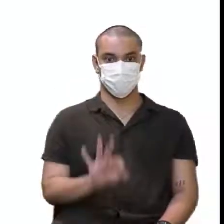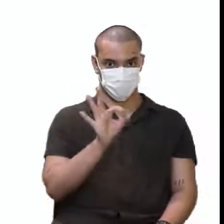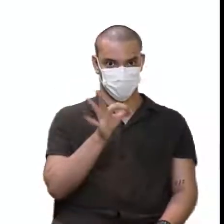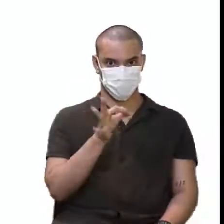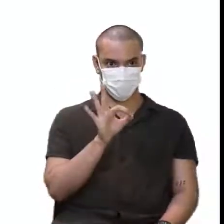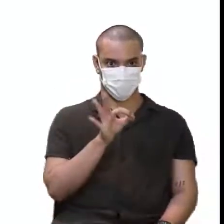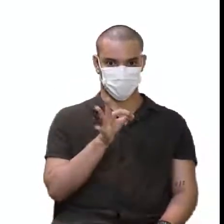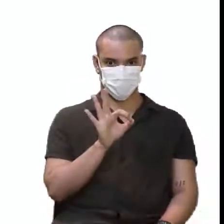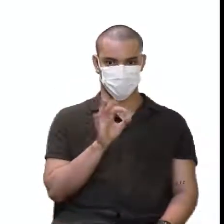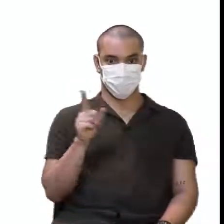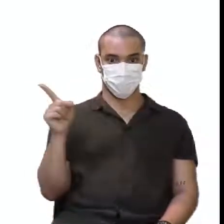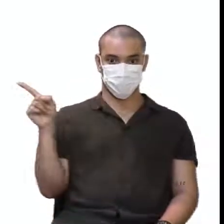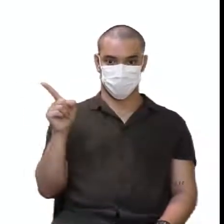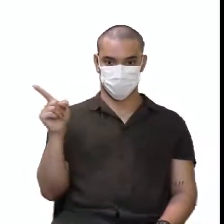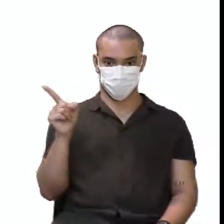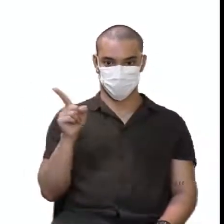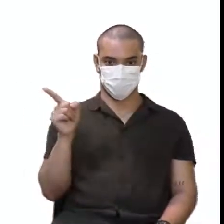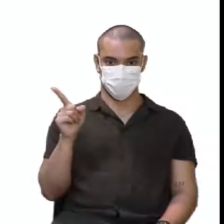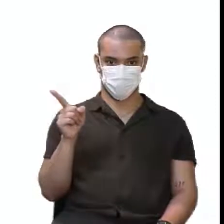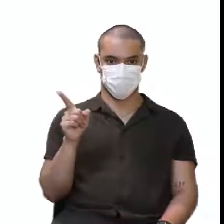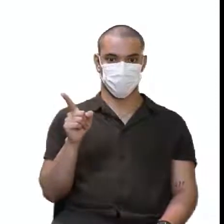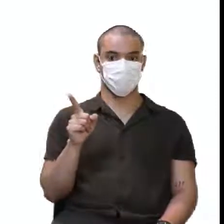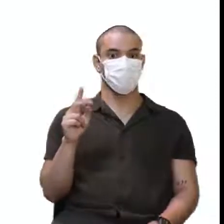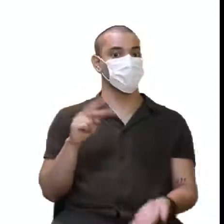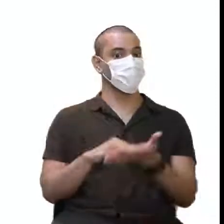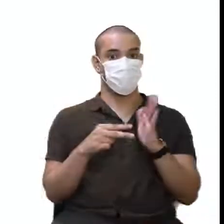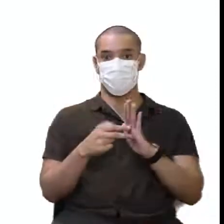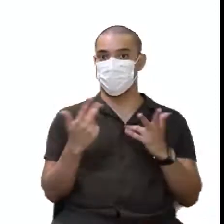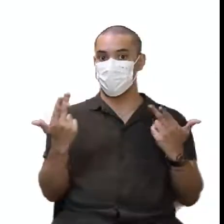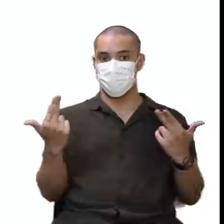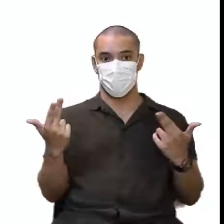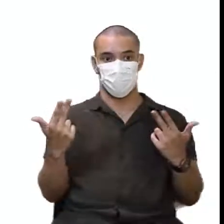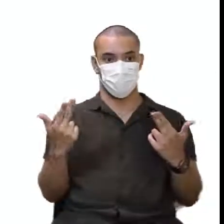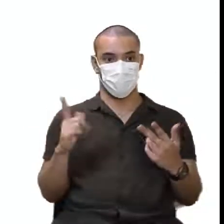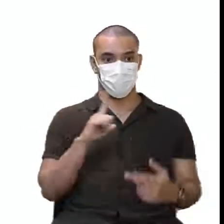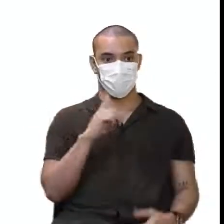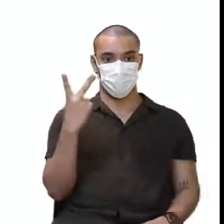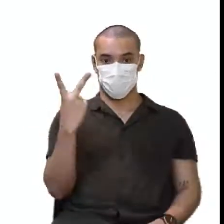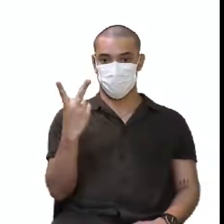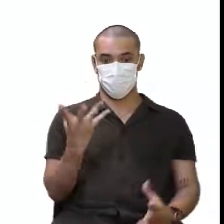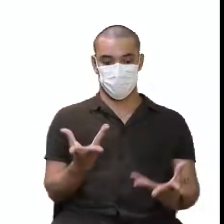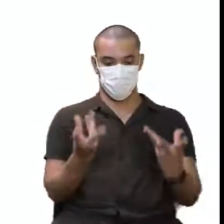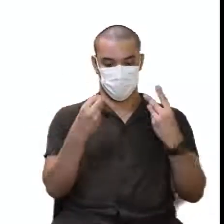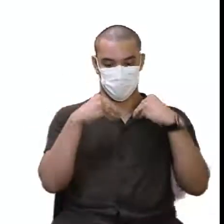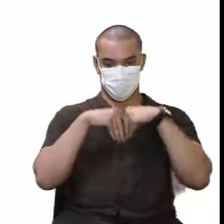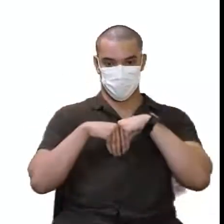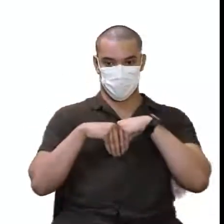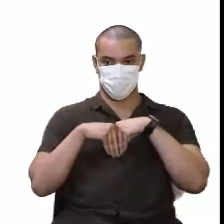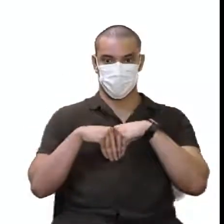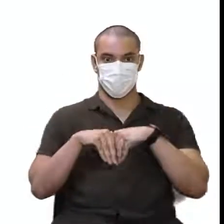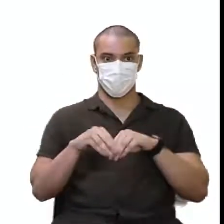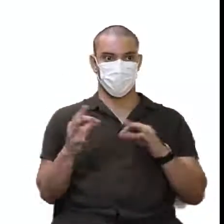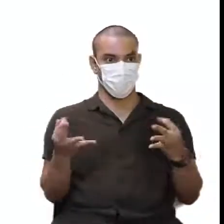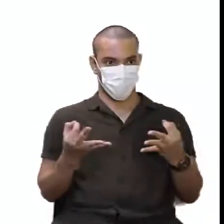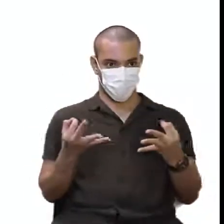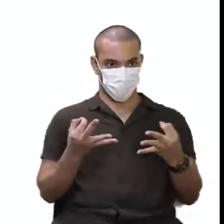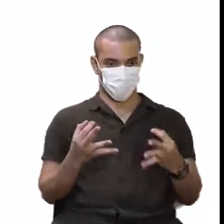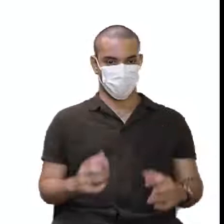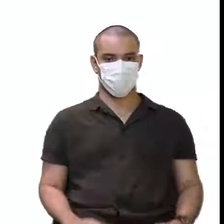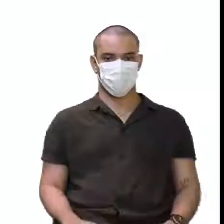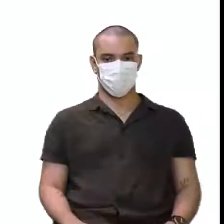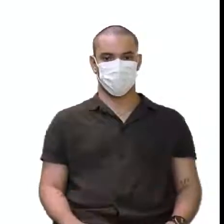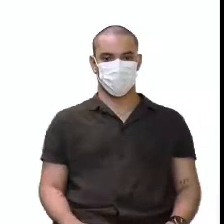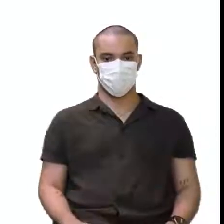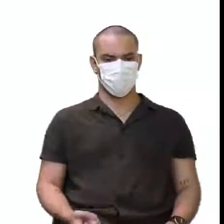Ok? Então, hermafrodita ou monóico dá no mesmo, ela tem as duas estruturas no mesmo indivíduo. Perfeito? Vamos dar uma olhada aqui